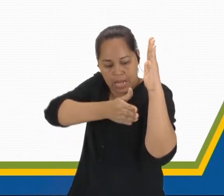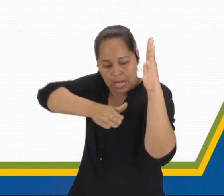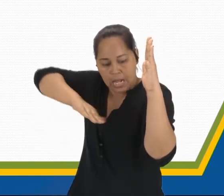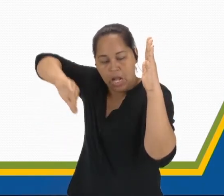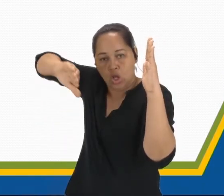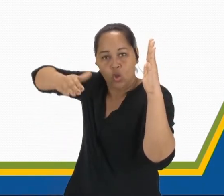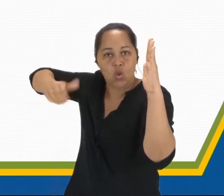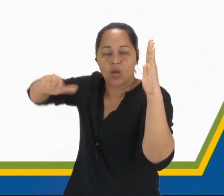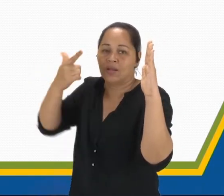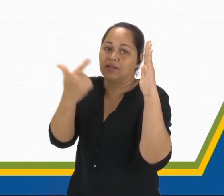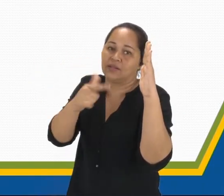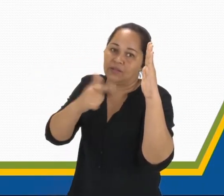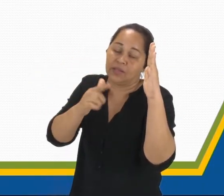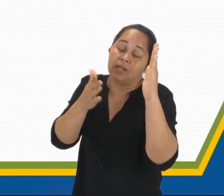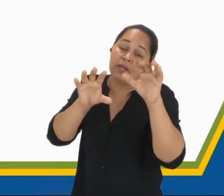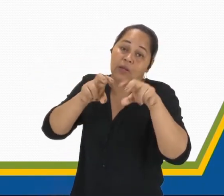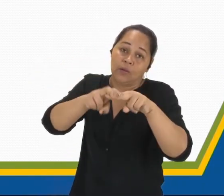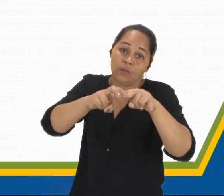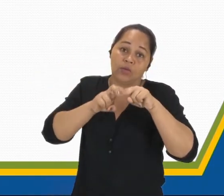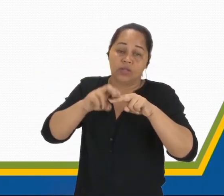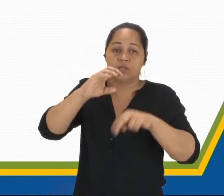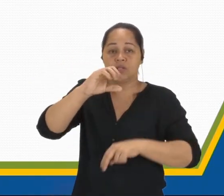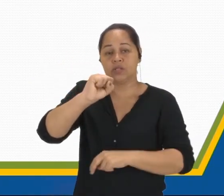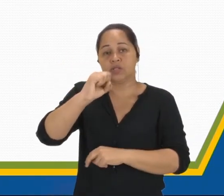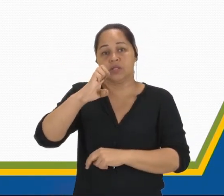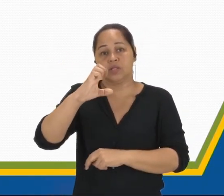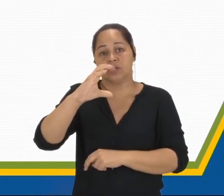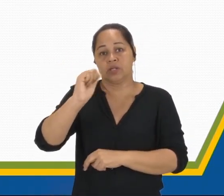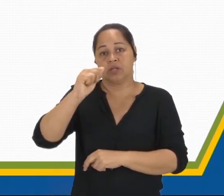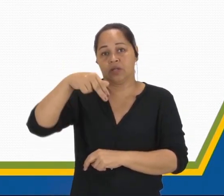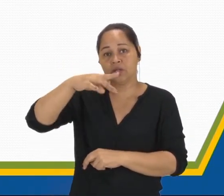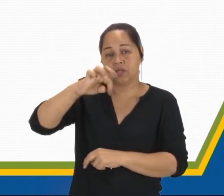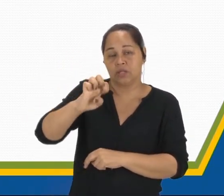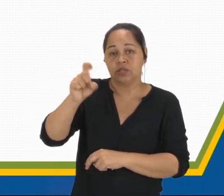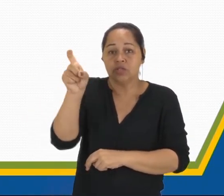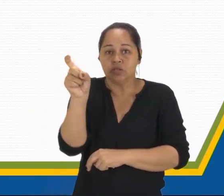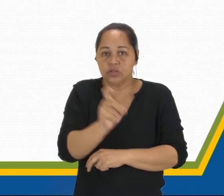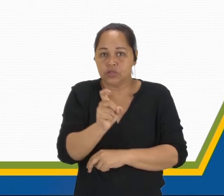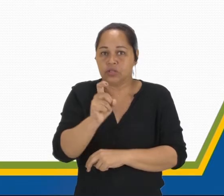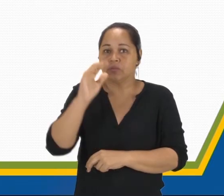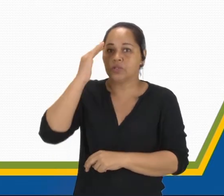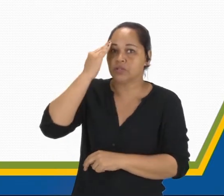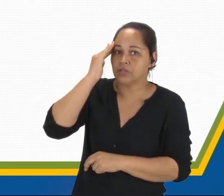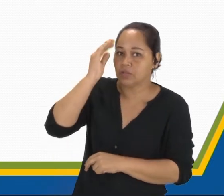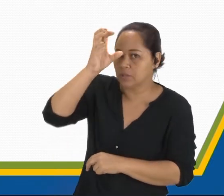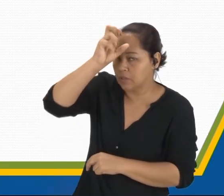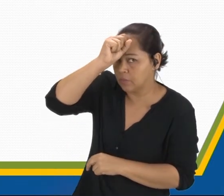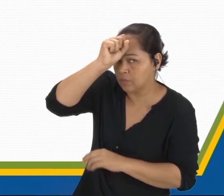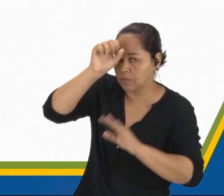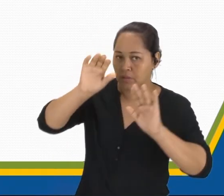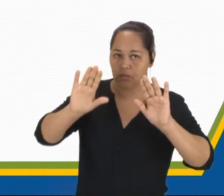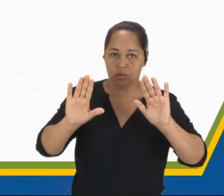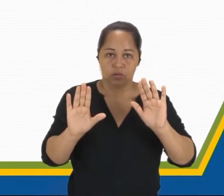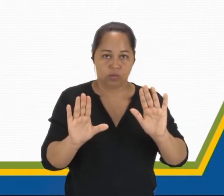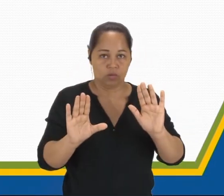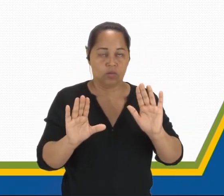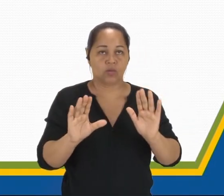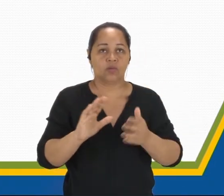da função cosseno, tá? Então, só para que a gente possa ter um pouco dessa visão. Como é que é a questão do gráfico? Olha aqui, ó, bonitinho,